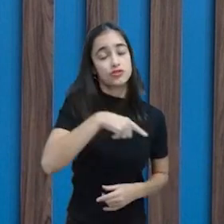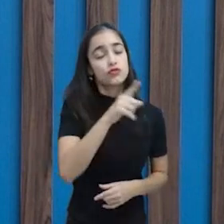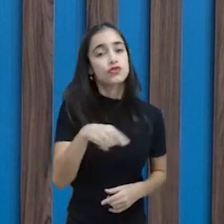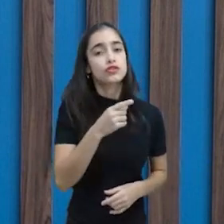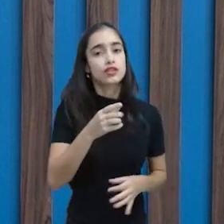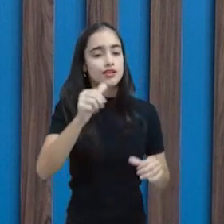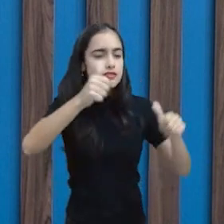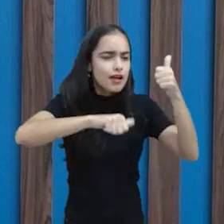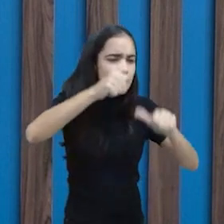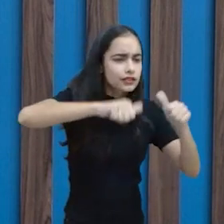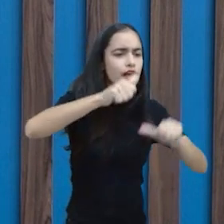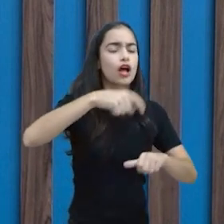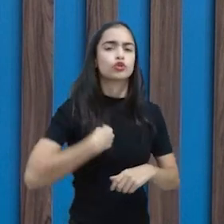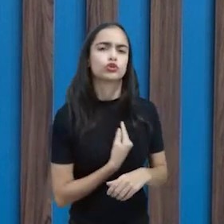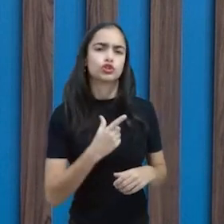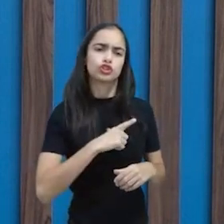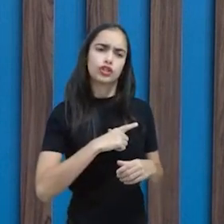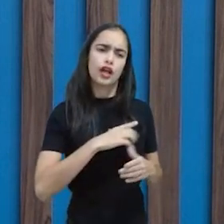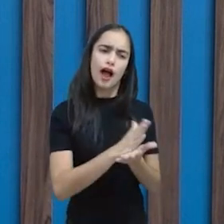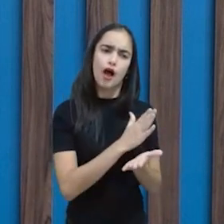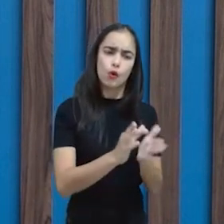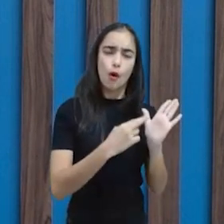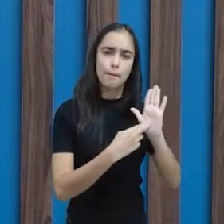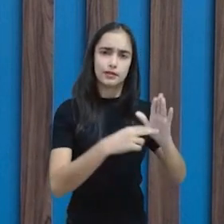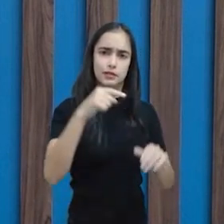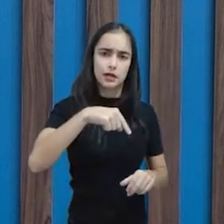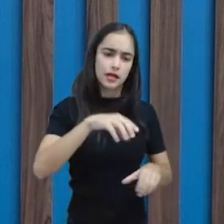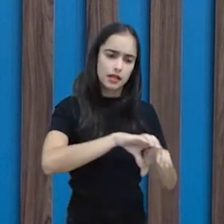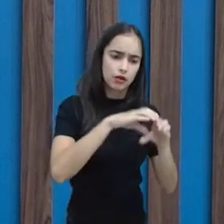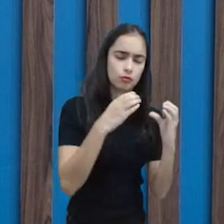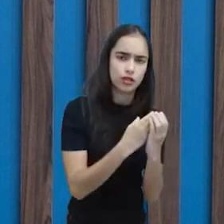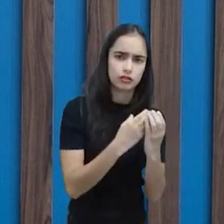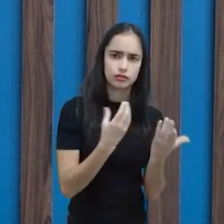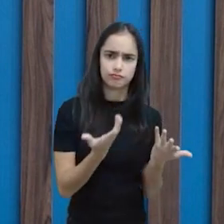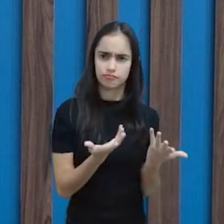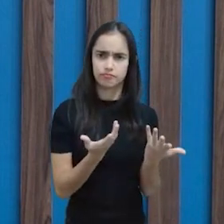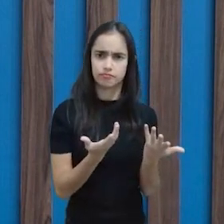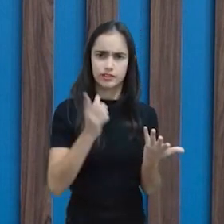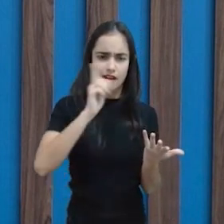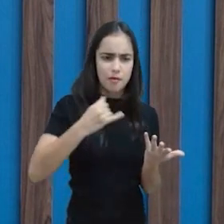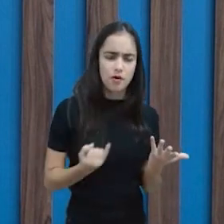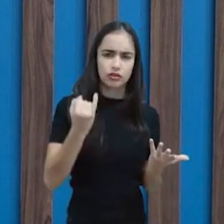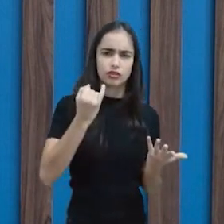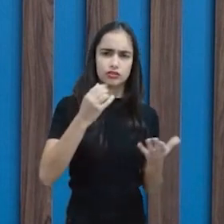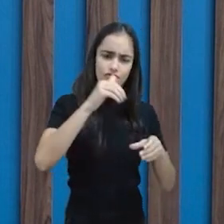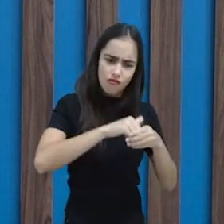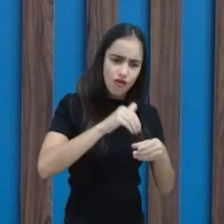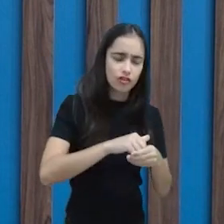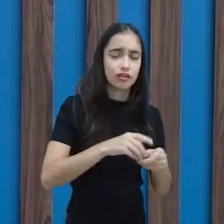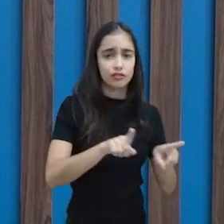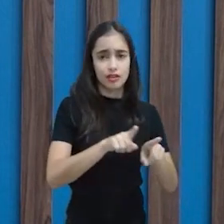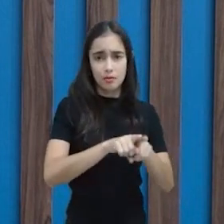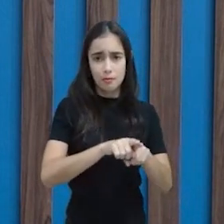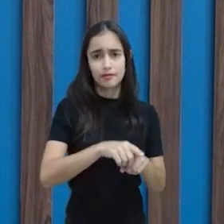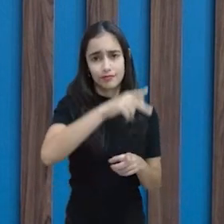temos algum representante aqui na comunidade? Essa pessoa, né, vale a pena? Vota nessa pessoa, porque essa pessoa, ela vive ali,